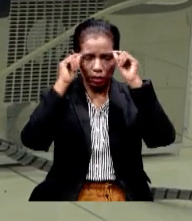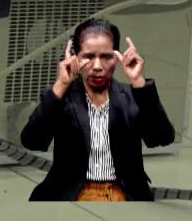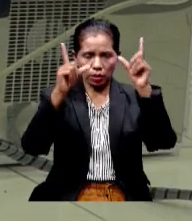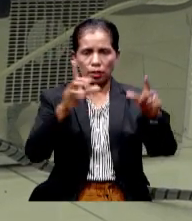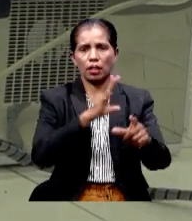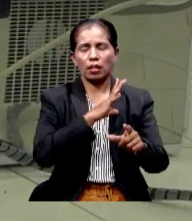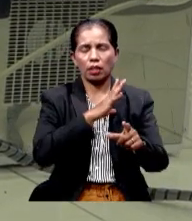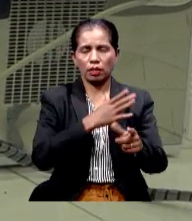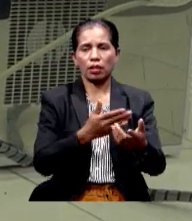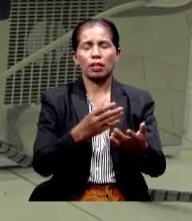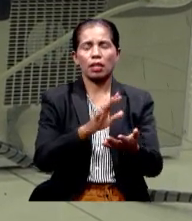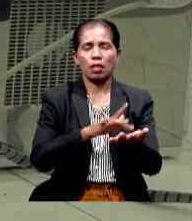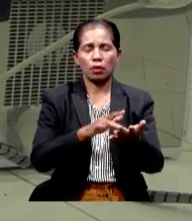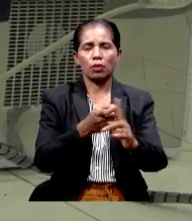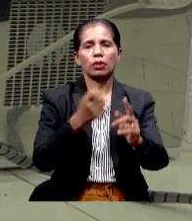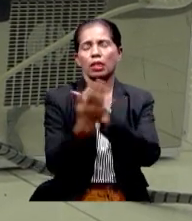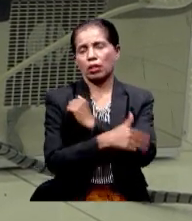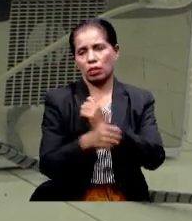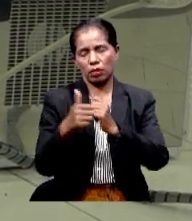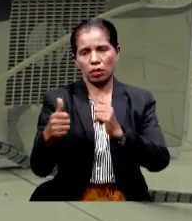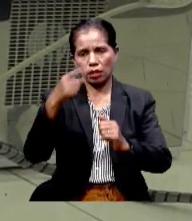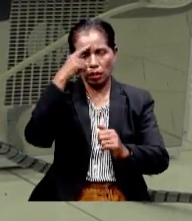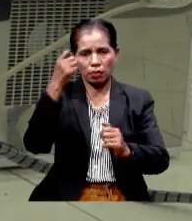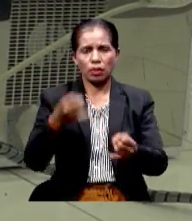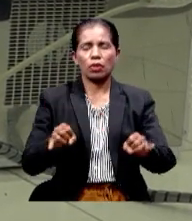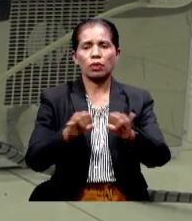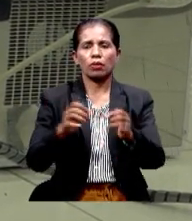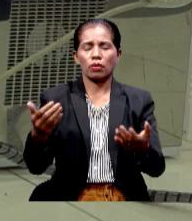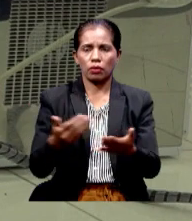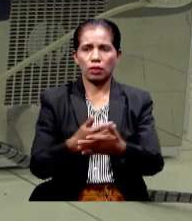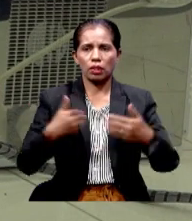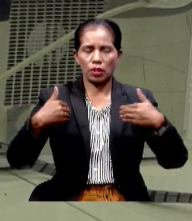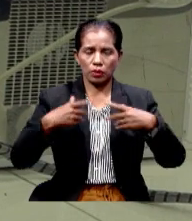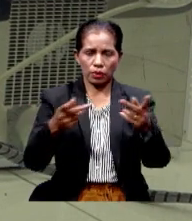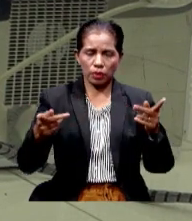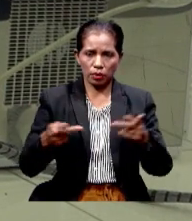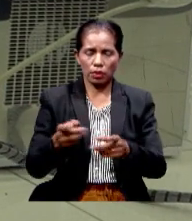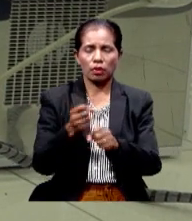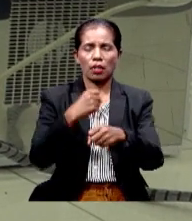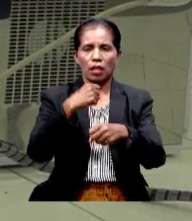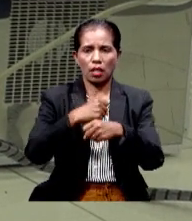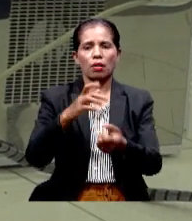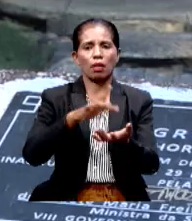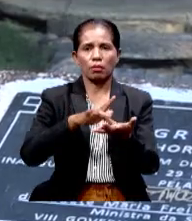depende de ba produto sinação selo, também ne Instituto Fong ne se ia centro rássico de produção em Moruk.